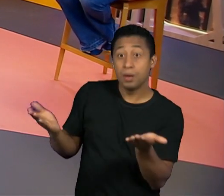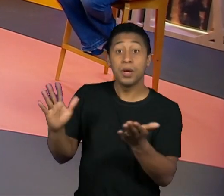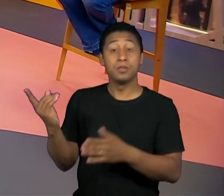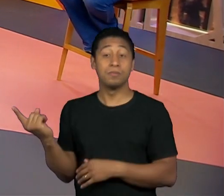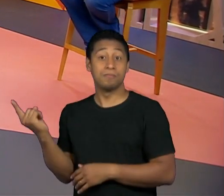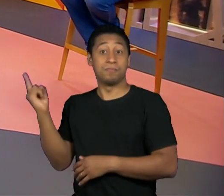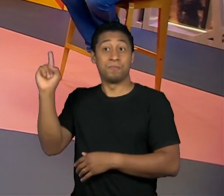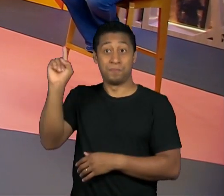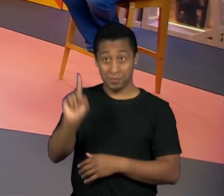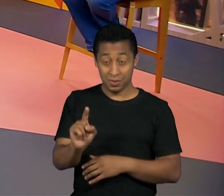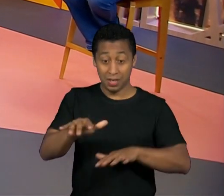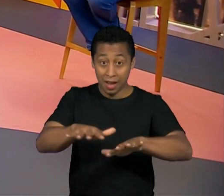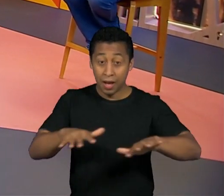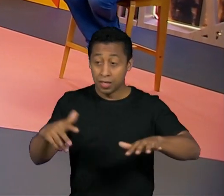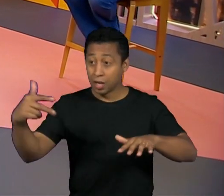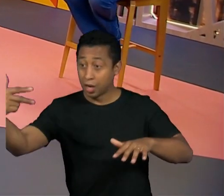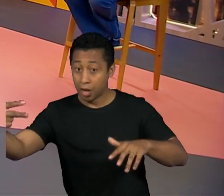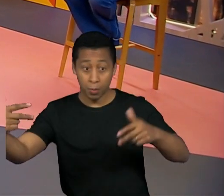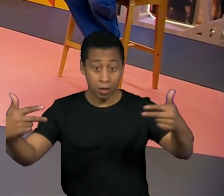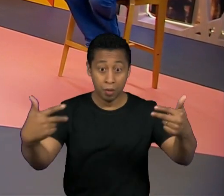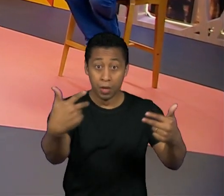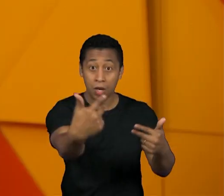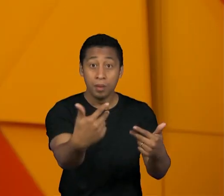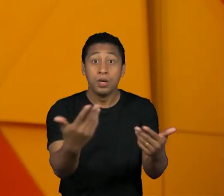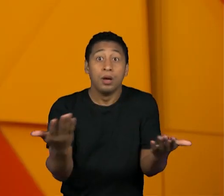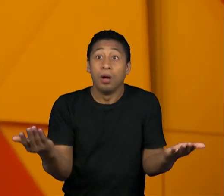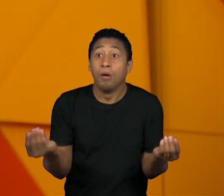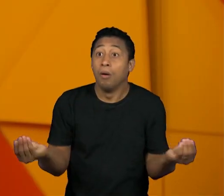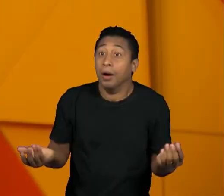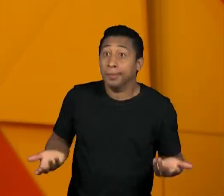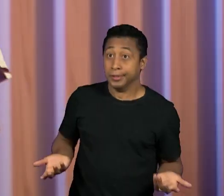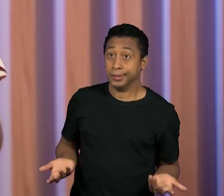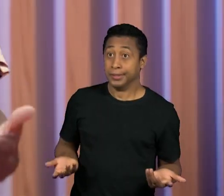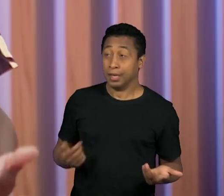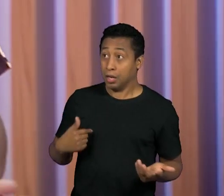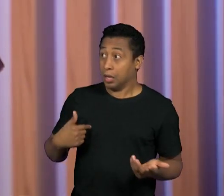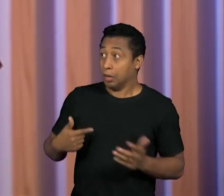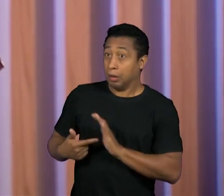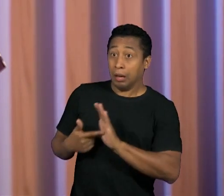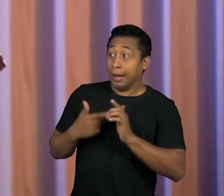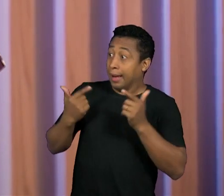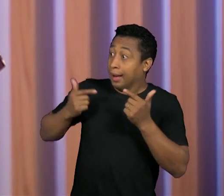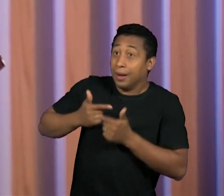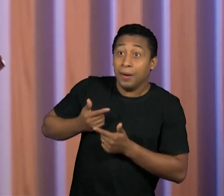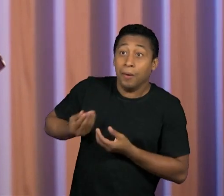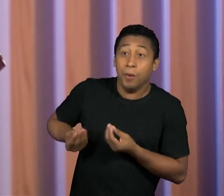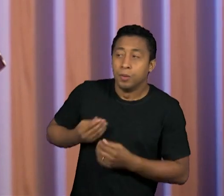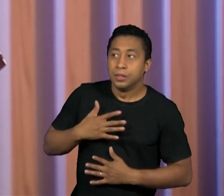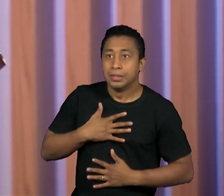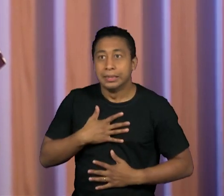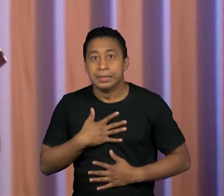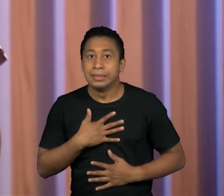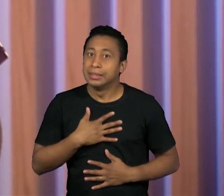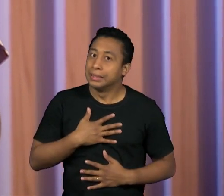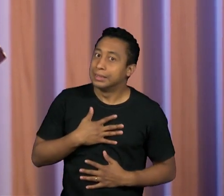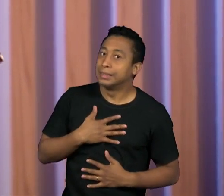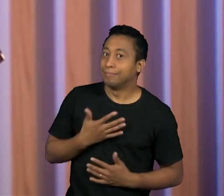3 câmeras, e aí? Né? Como é que faz agora, né? Não é uma coisa muito